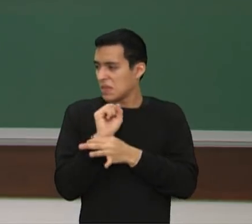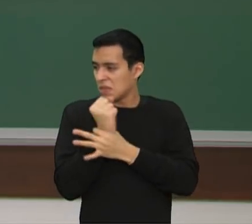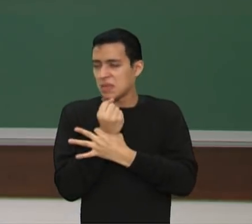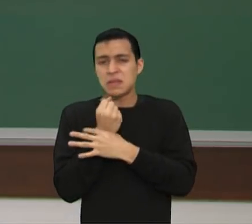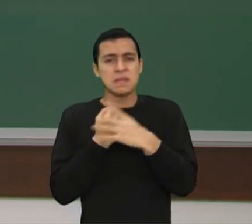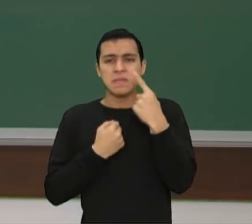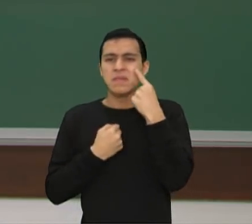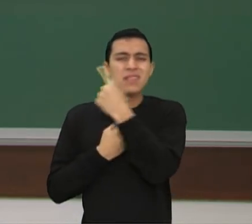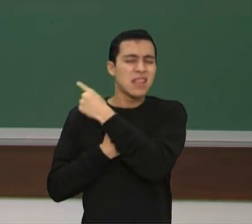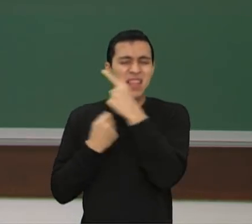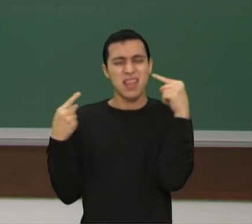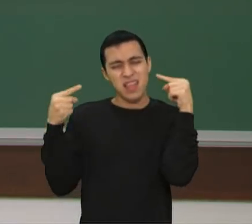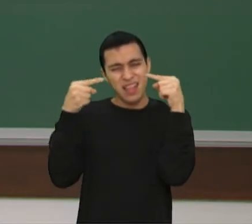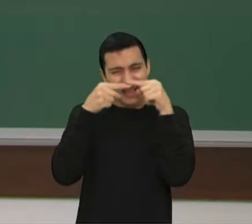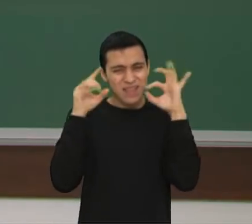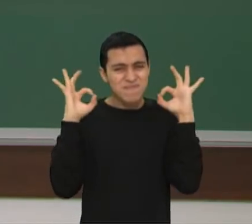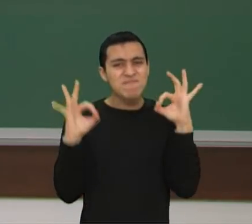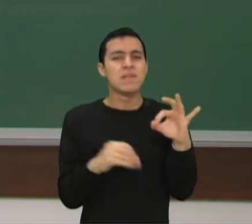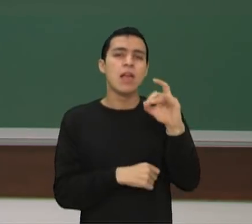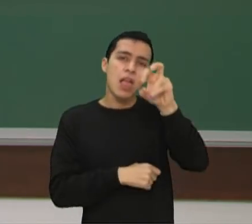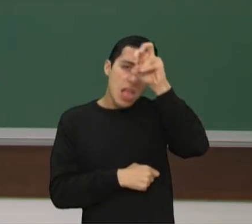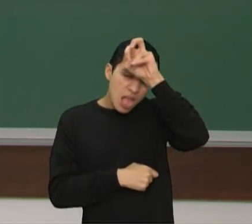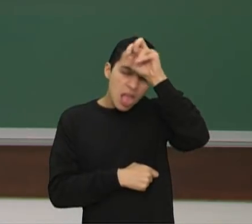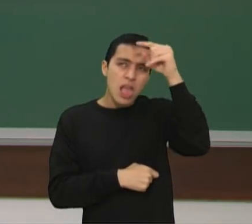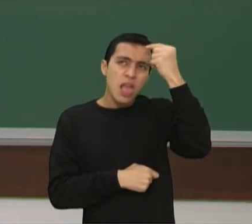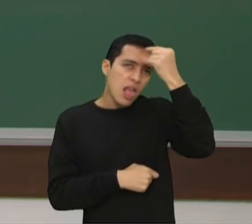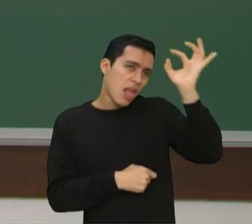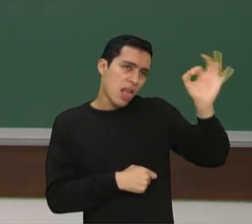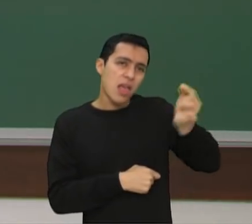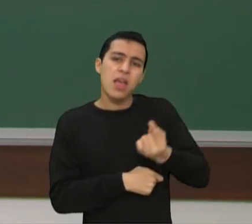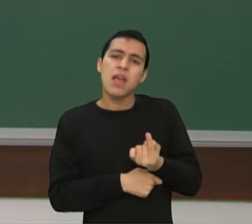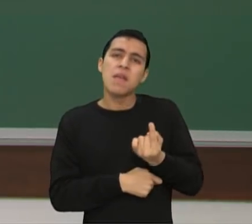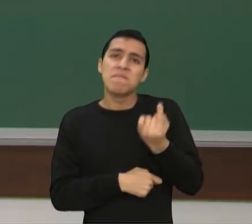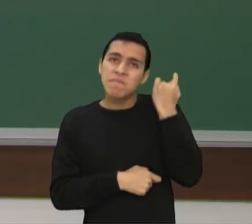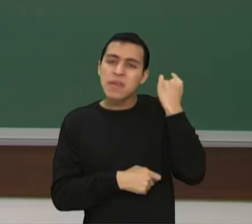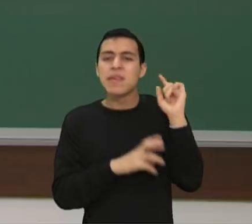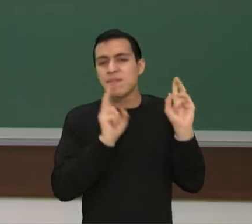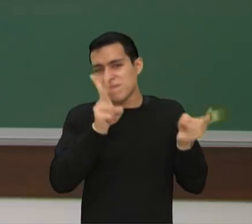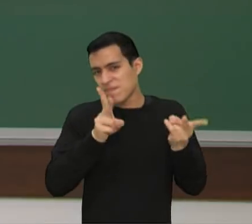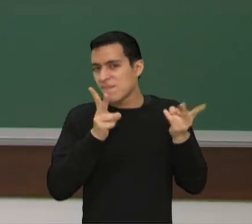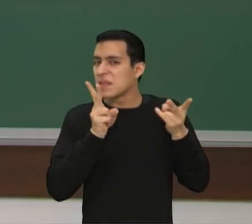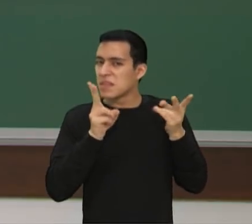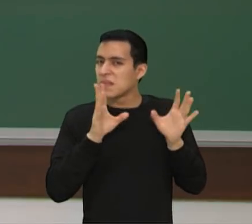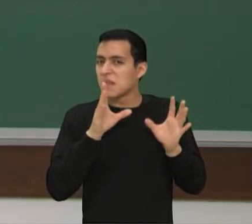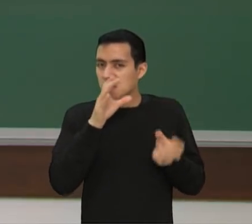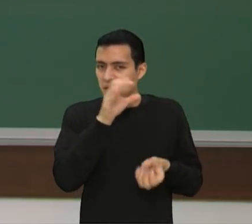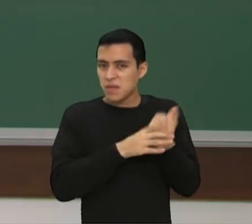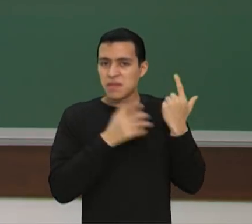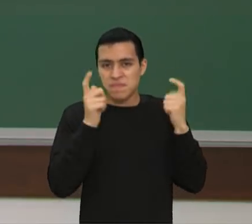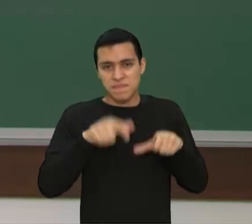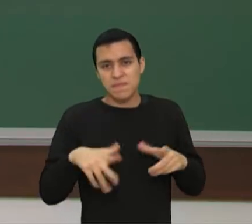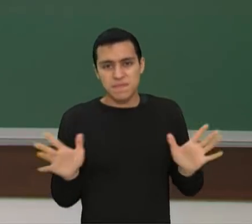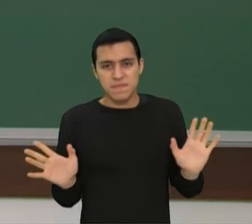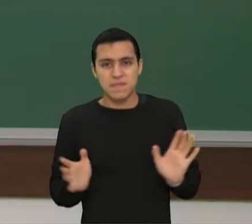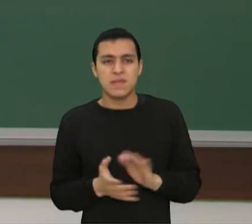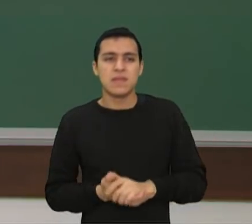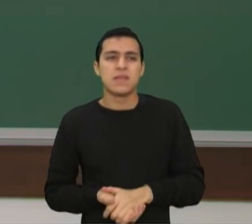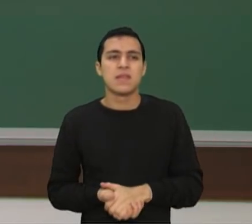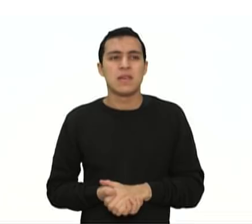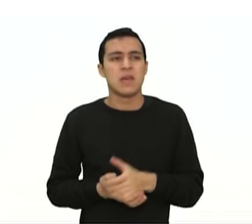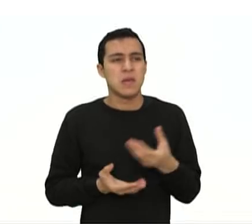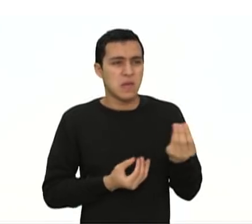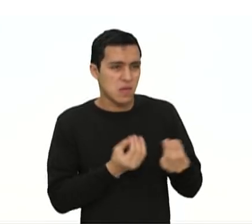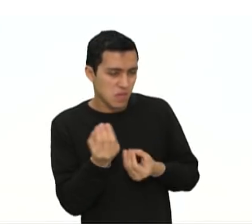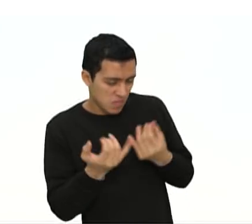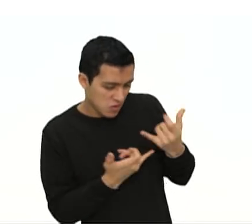figura nos leva a crer que é mesmo no Egito lá a sua origem. Como